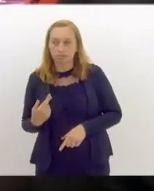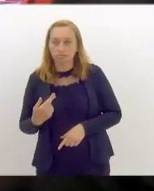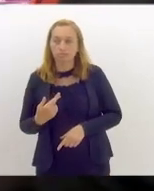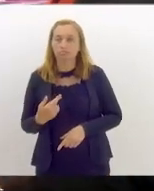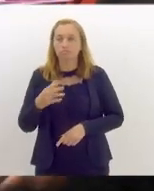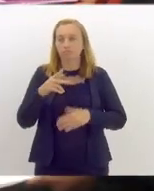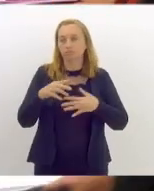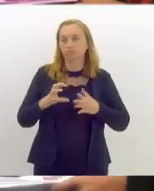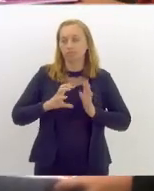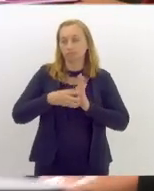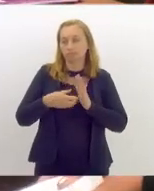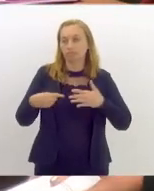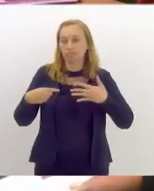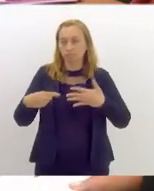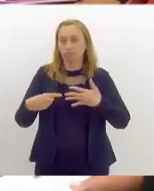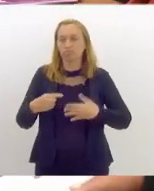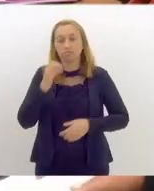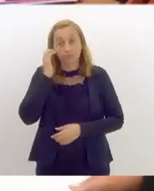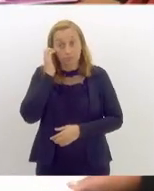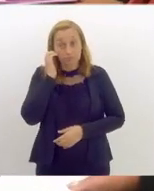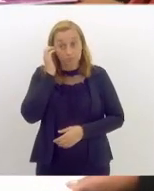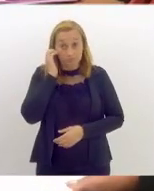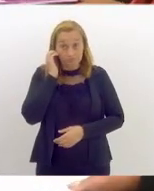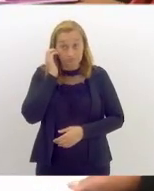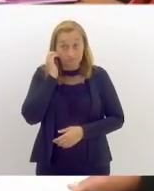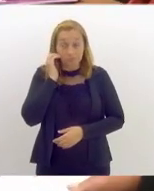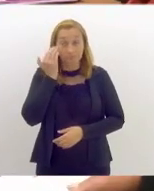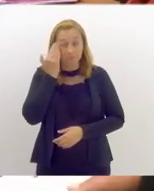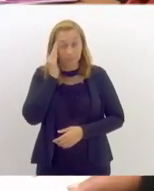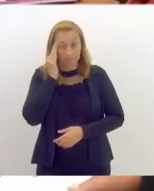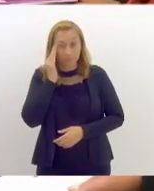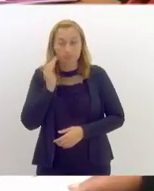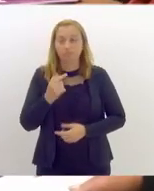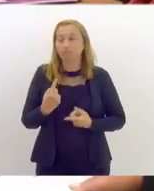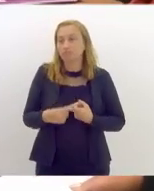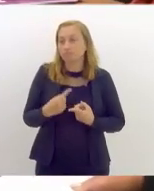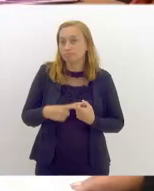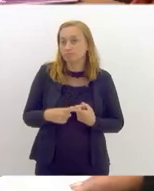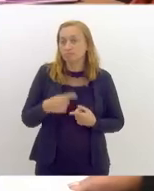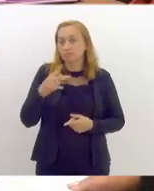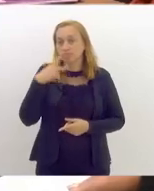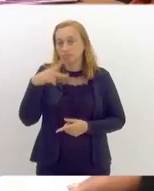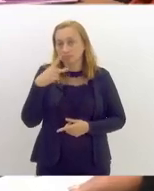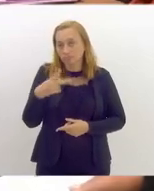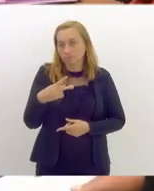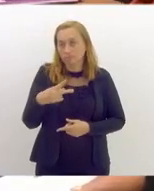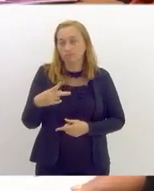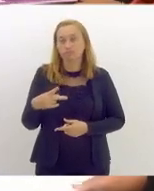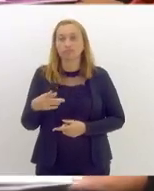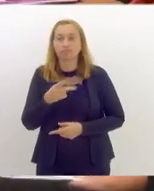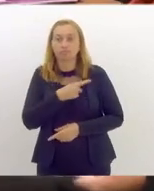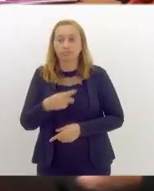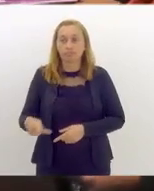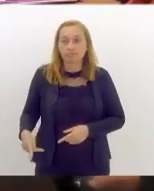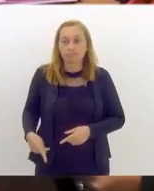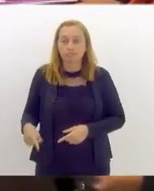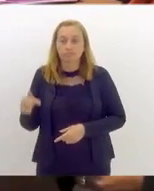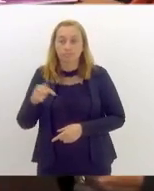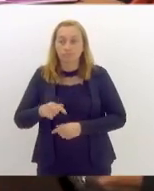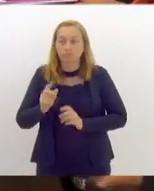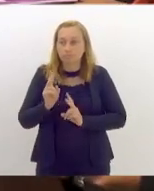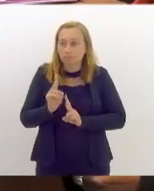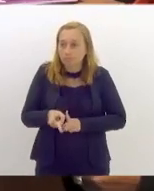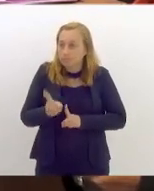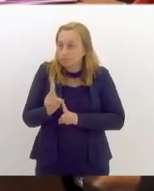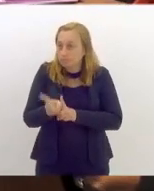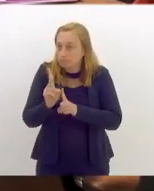e o PSOL a um entendimento porque Como disse o presidente aqui a continuar